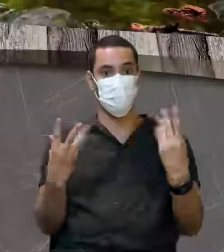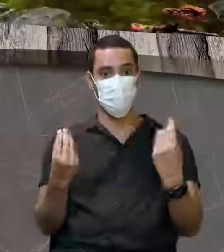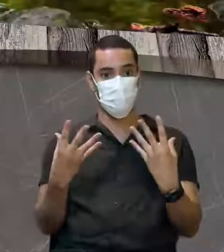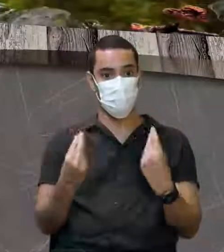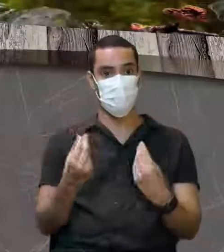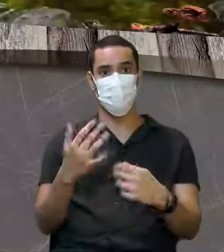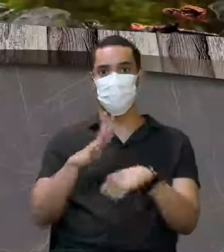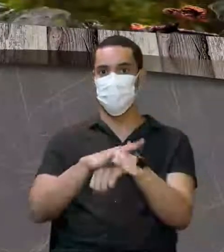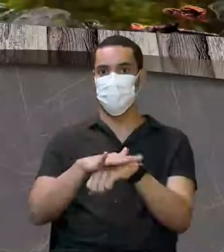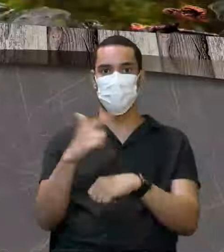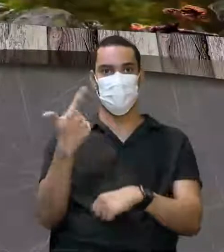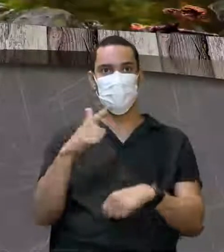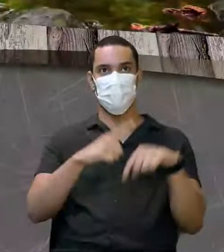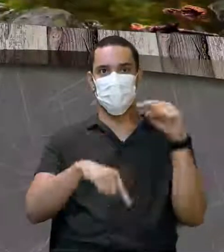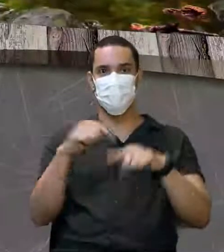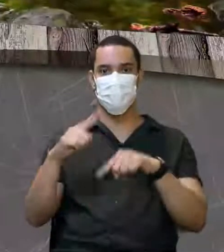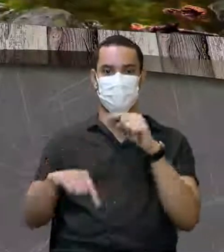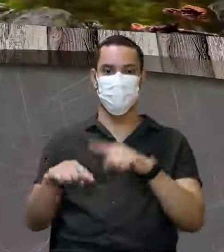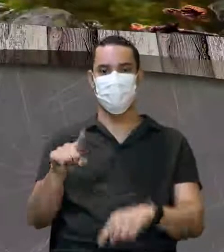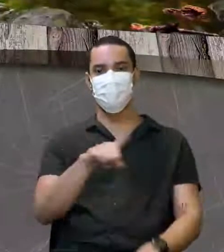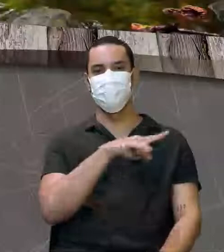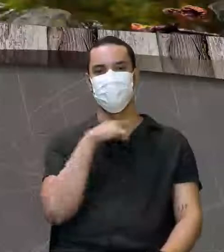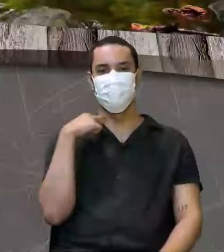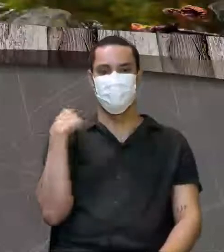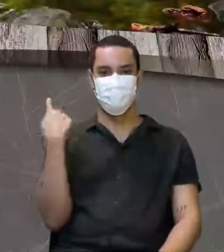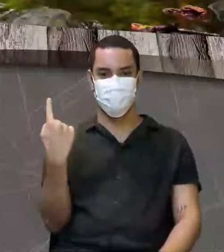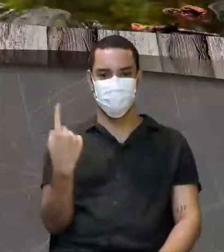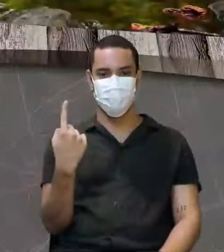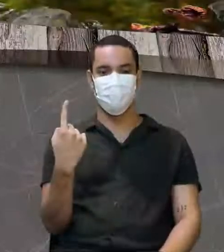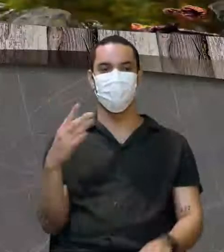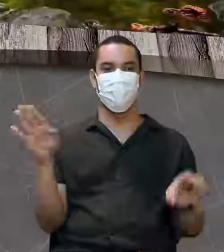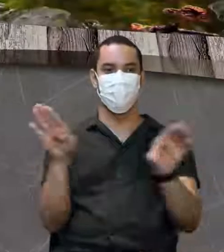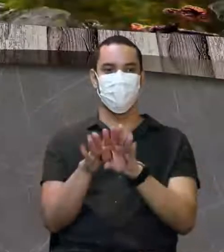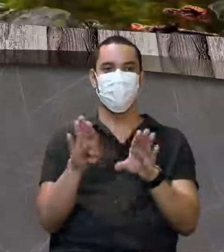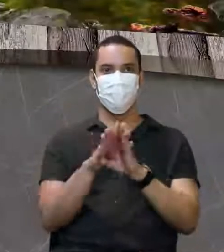tinham recurso e morriam. Fora quando eles eram